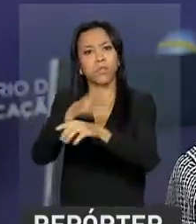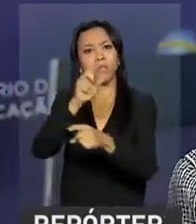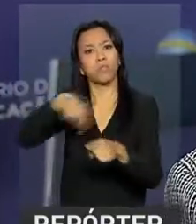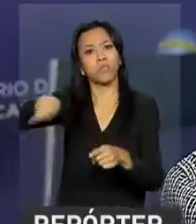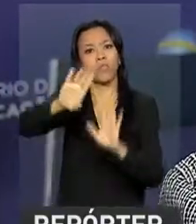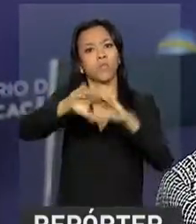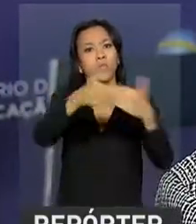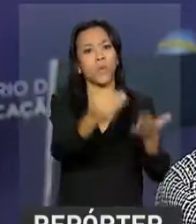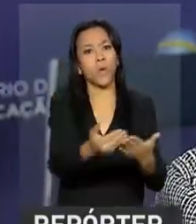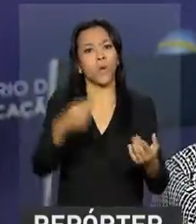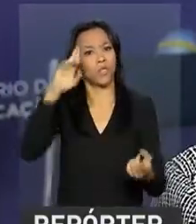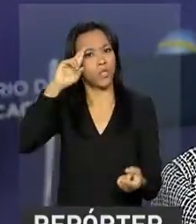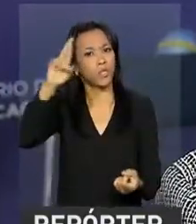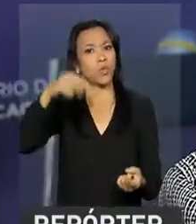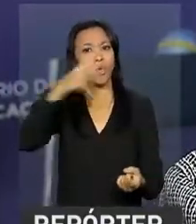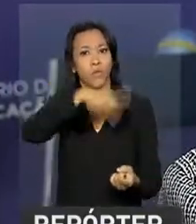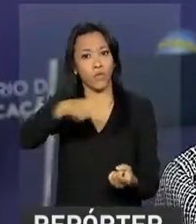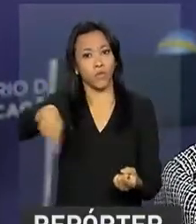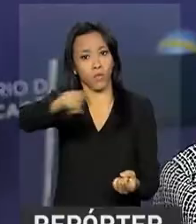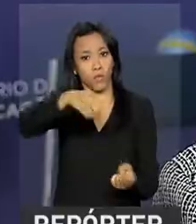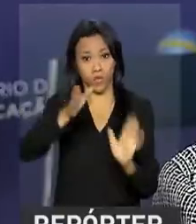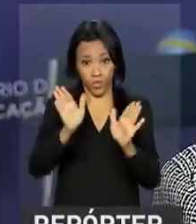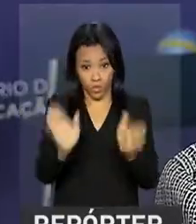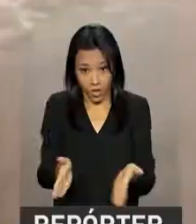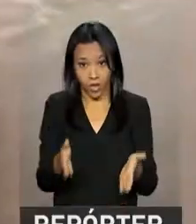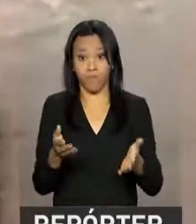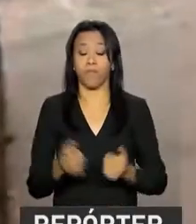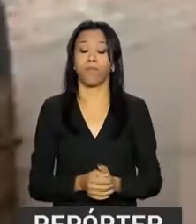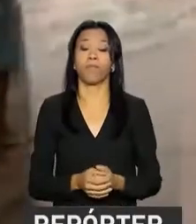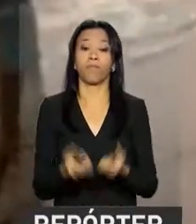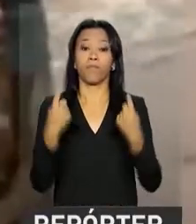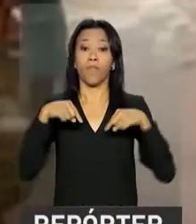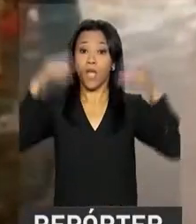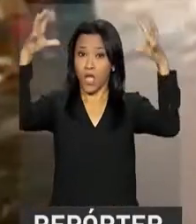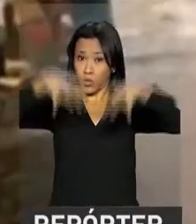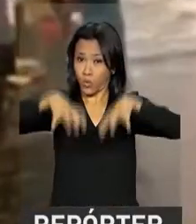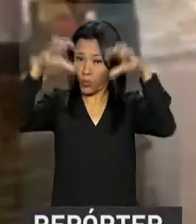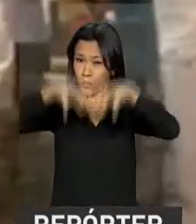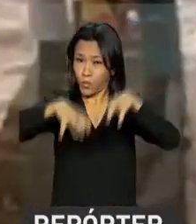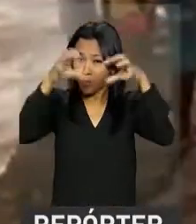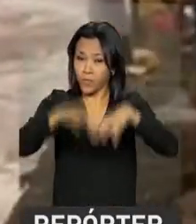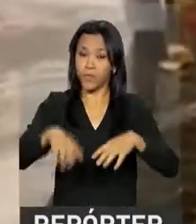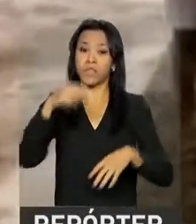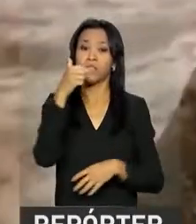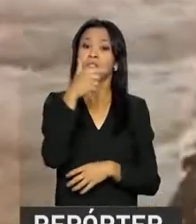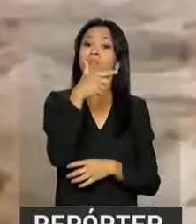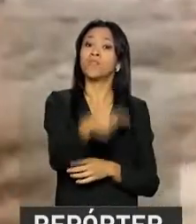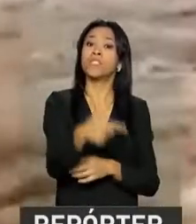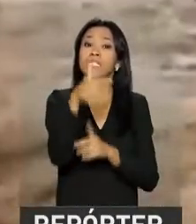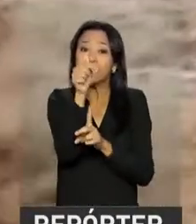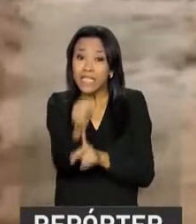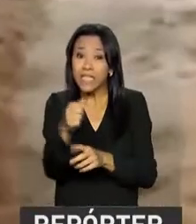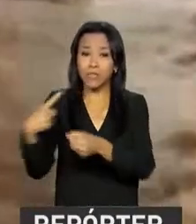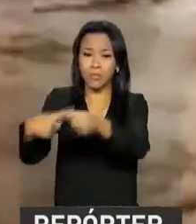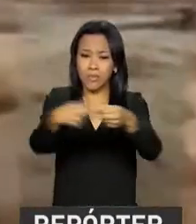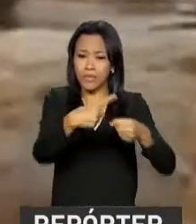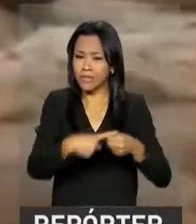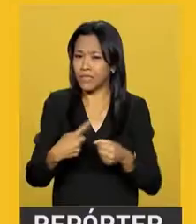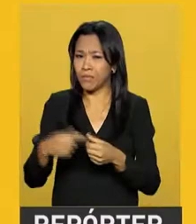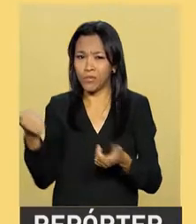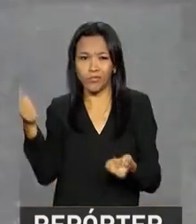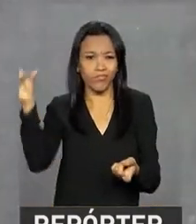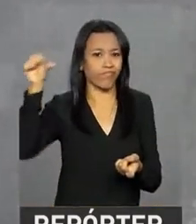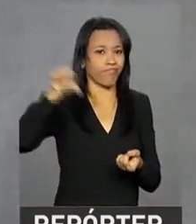assim, acho que agora é um alívio para nós nesse momento. As chuvas deixaram 27 municípios em situação de